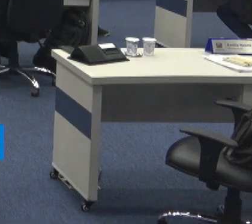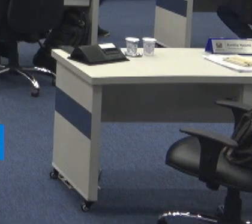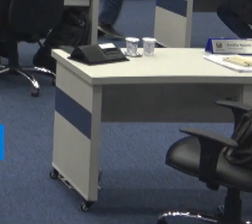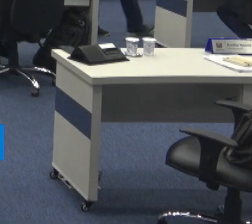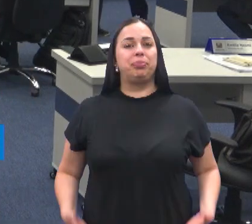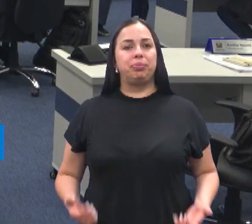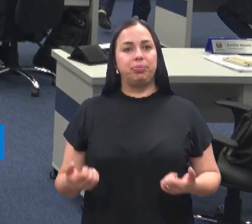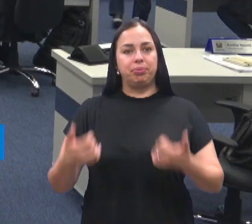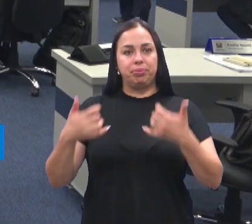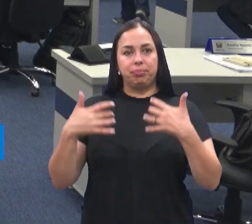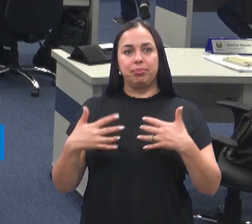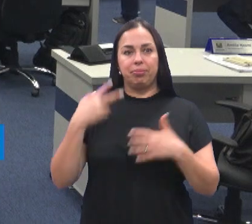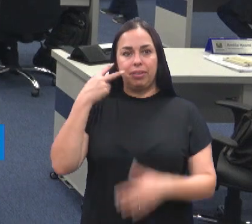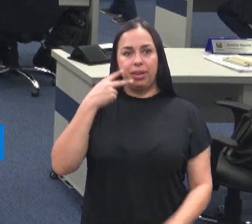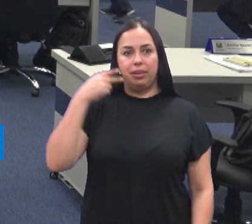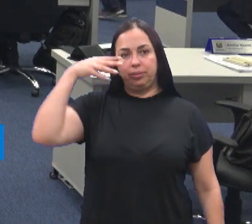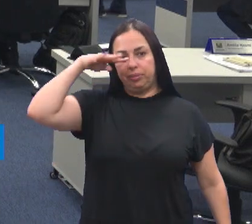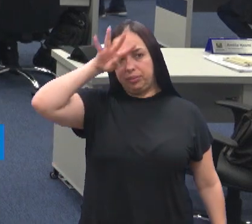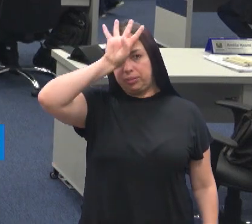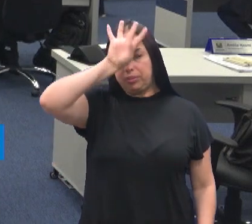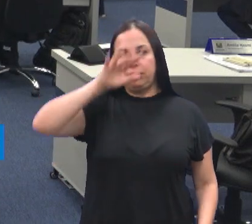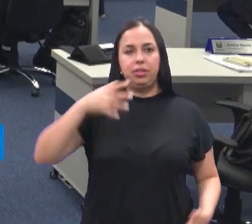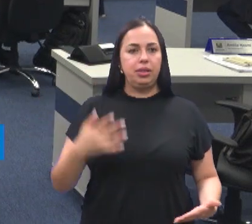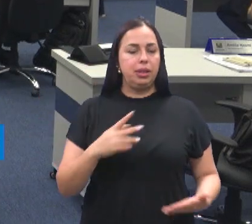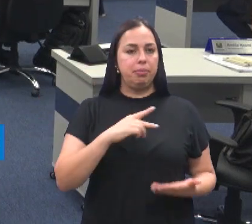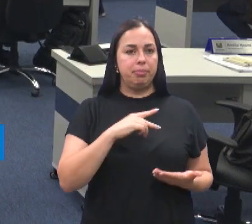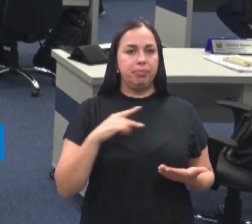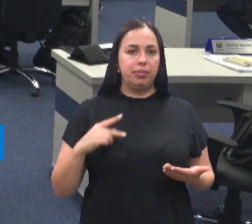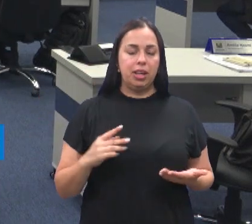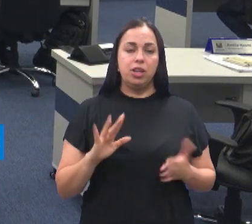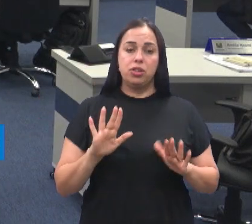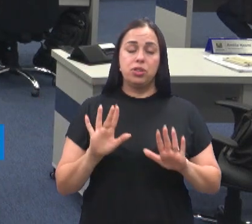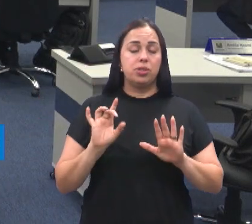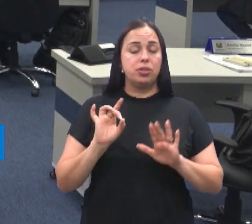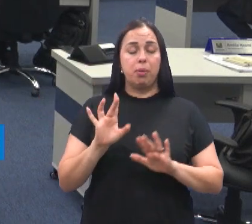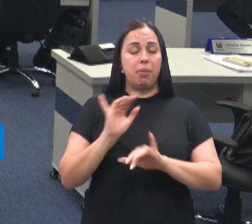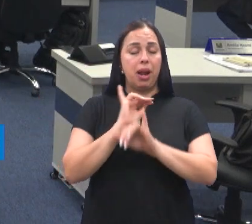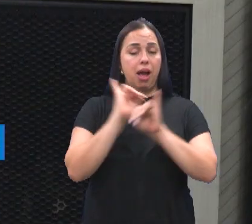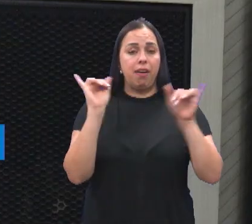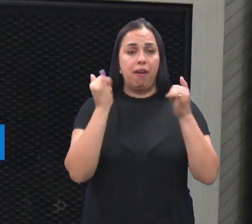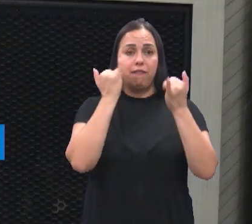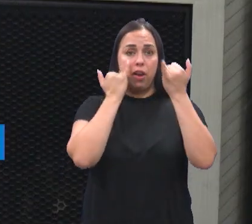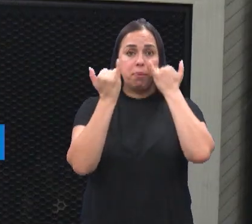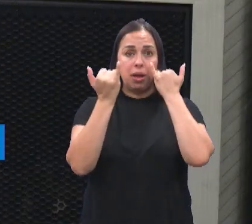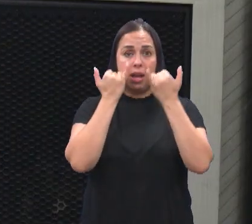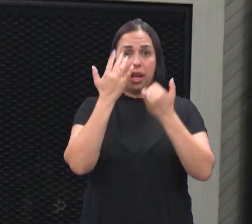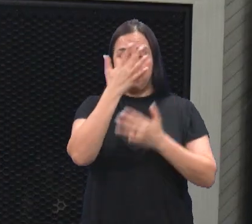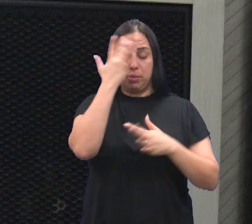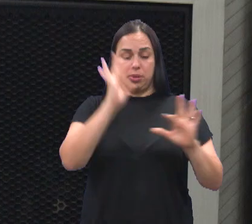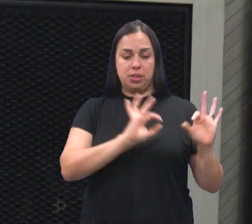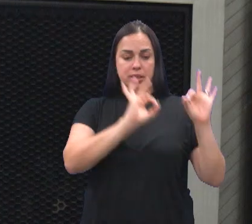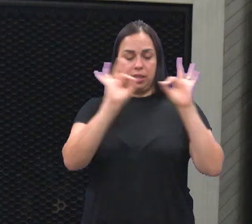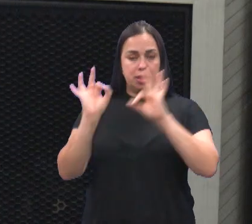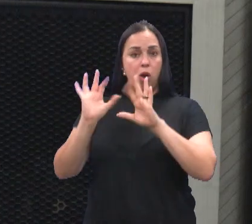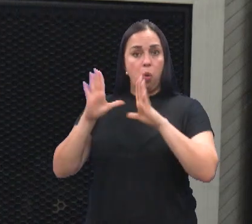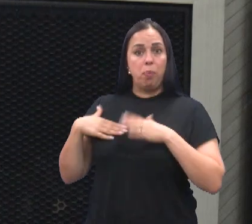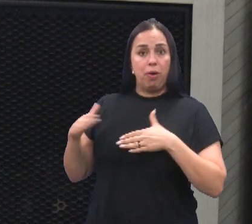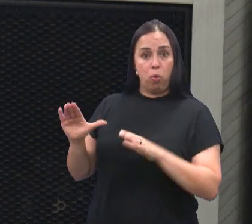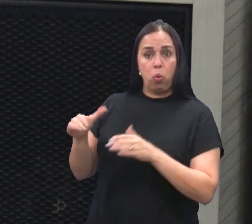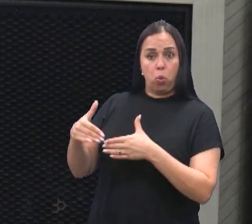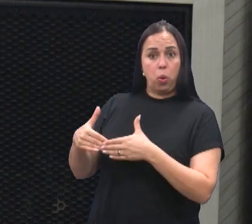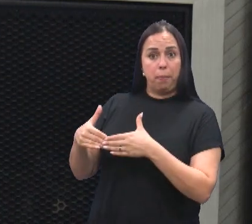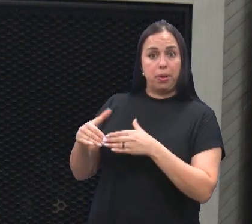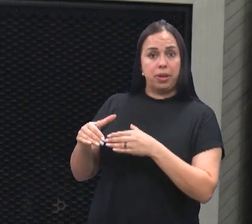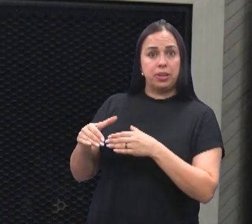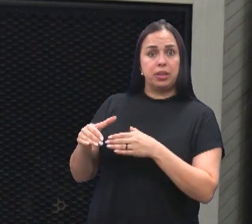Justificativa de votação, vereador Sena. Presidente, só para informar também a população que está me assistindo, a minha equipe de gabinete estão